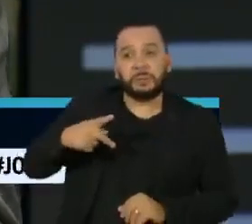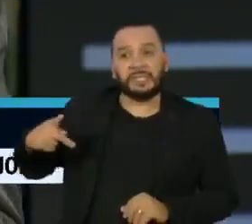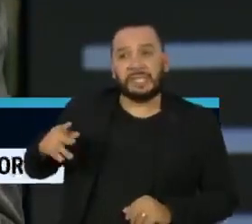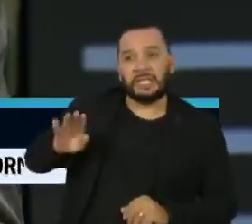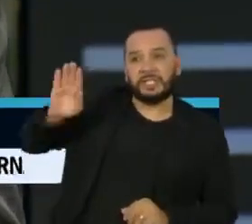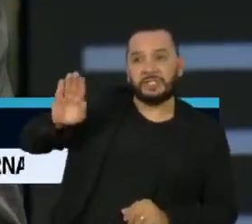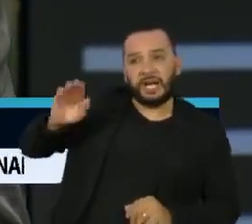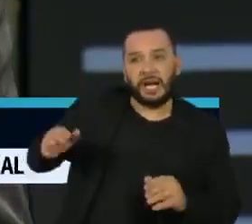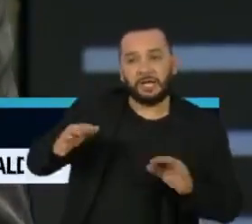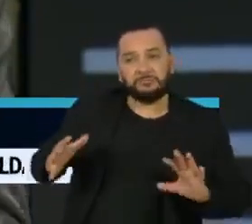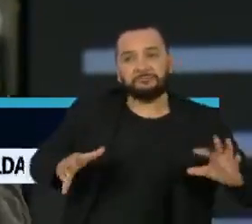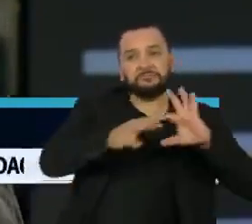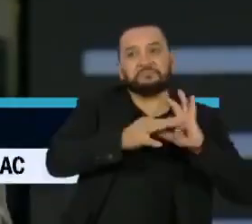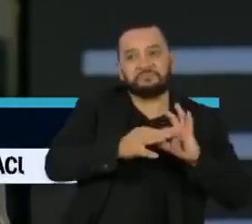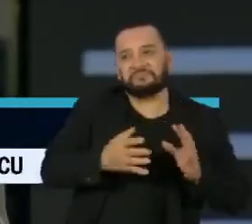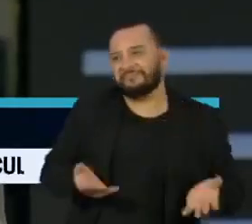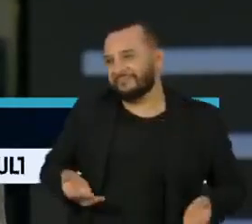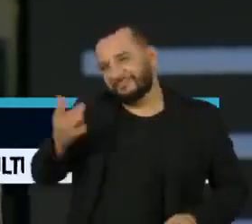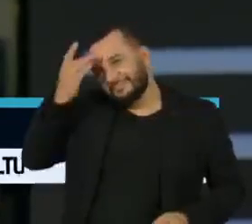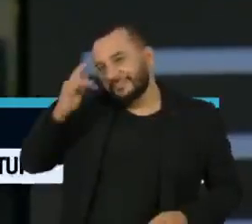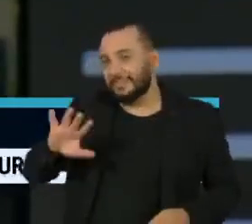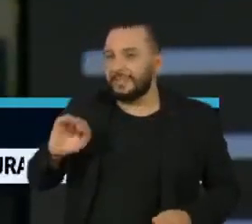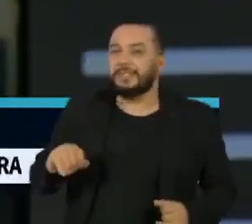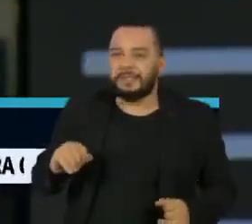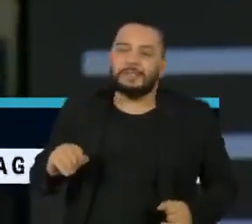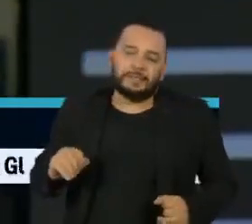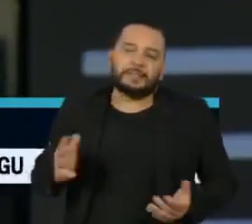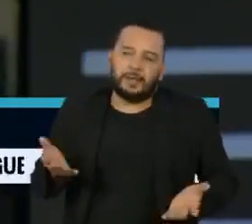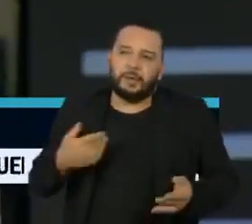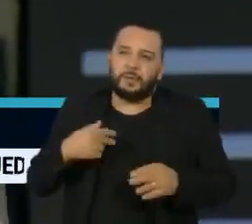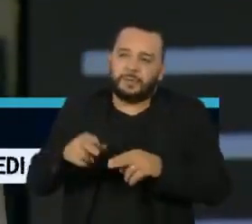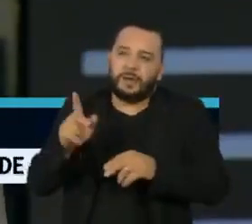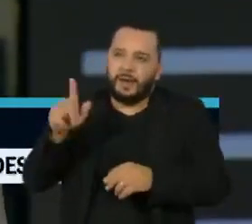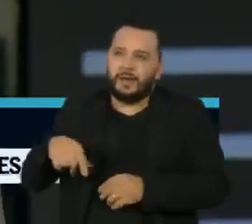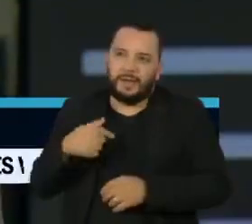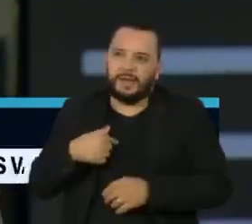encaixa numa lógica mais olhando o parlamento e governos estaduais do que necessariamente a presidência.